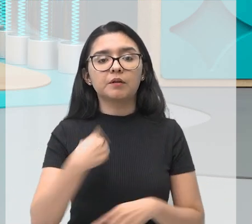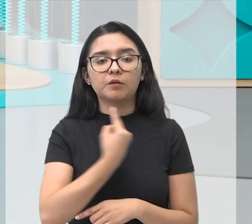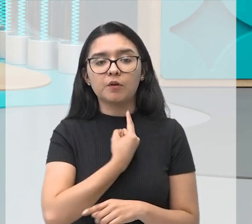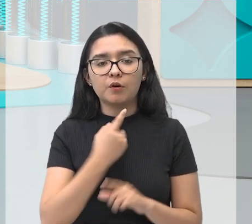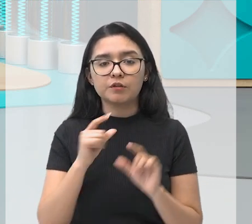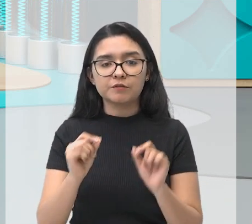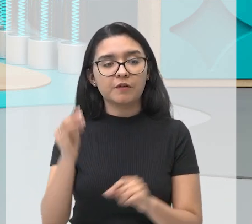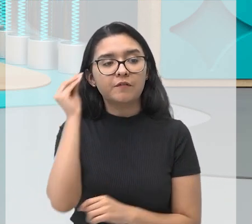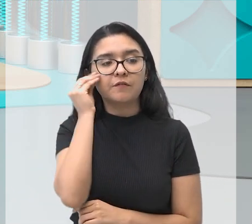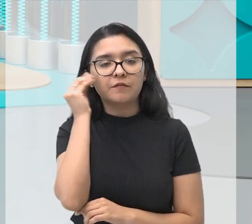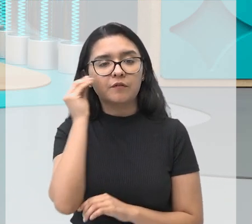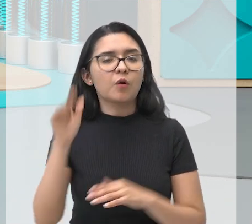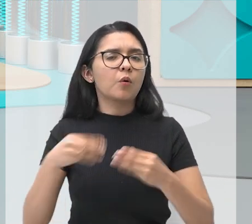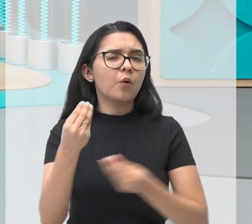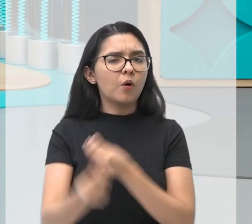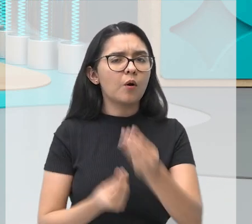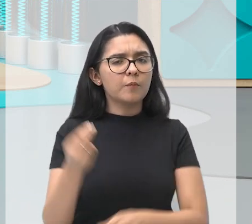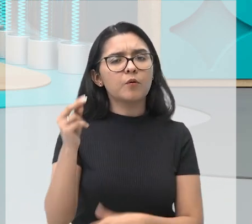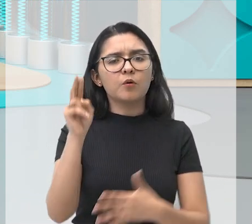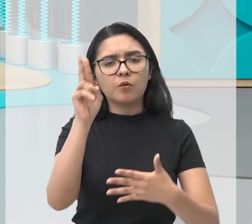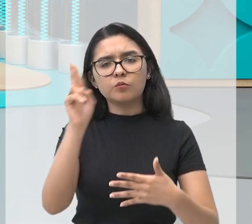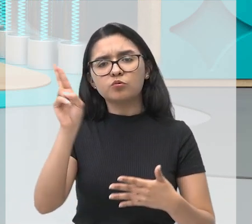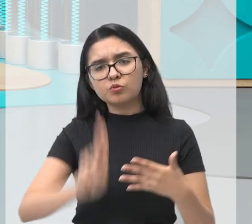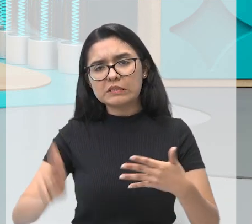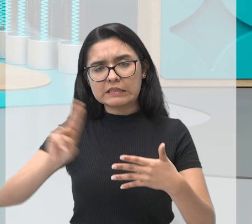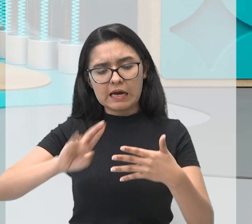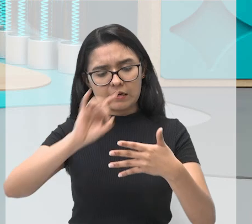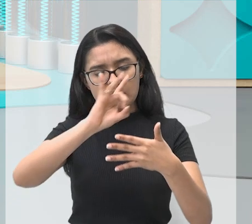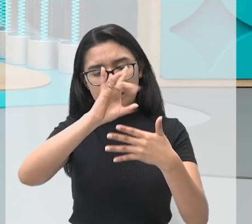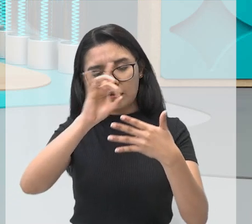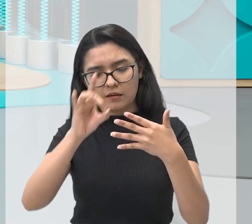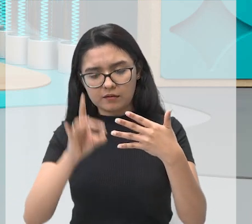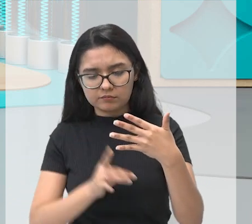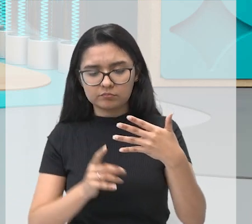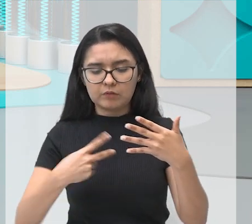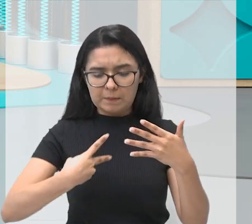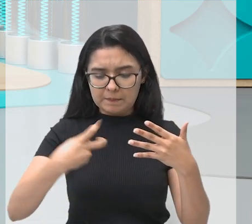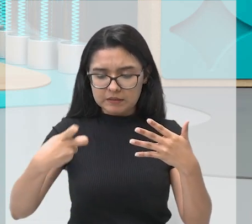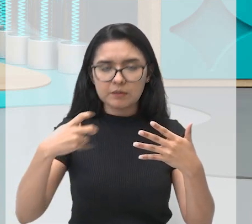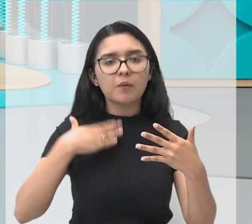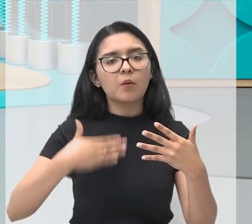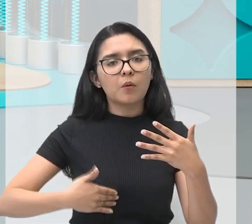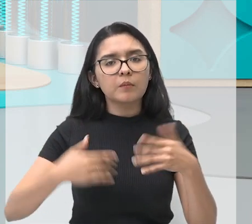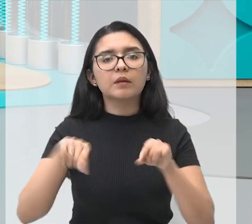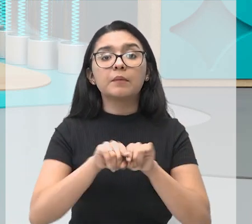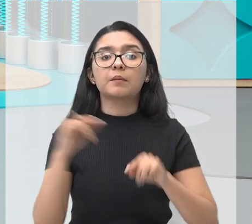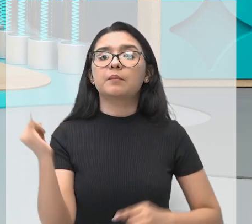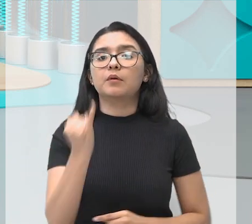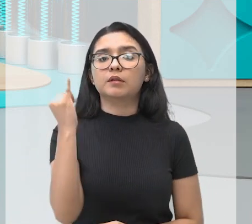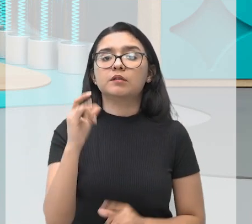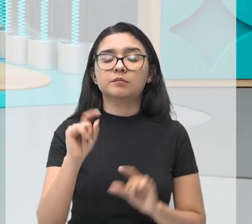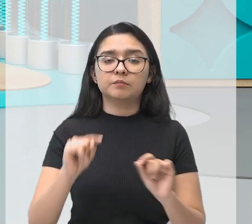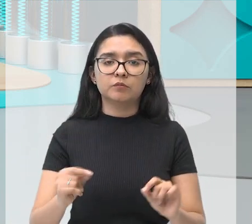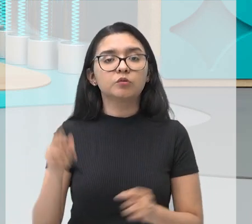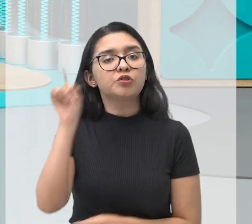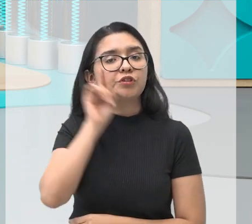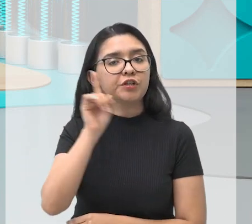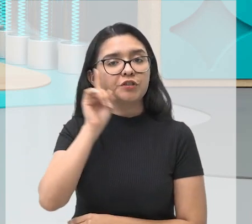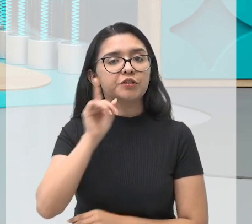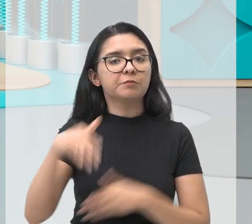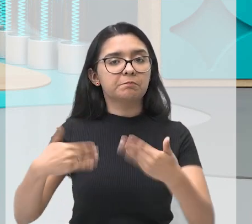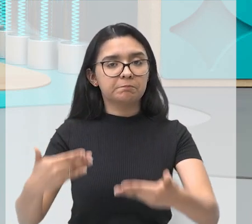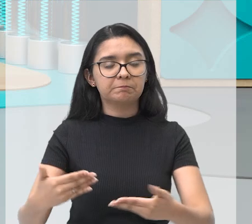pouco como usar cada uma dessas capacidades, onde eu consigo enxergar ela e a importância delas para o meu dia a